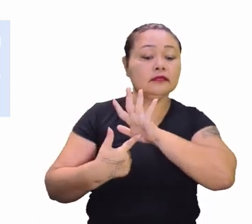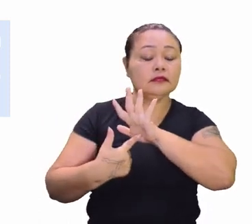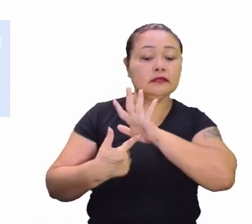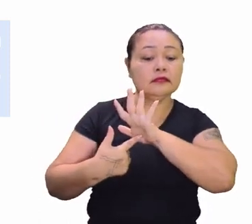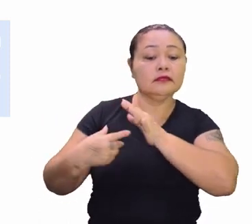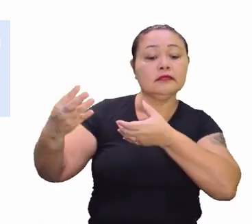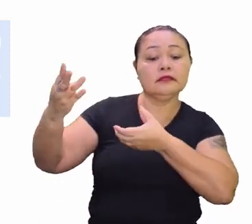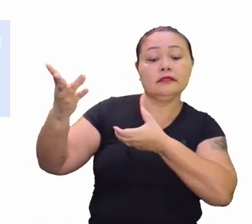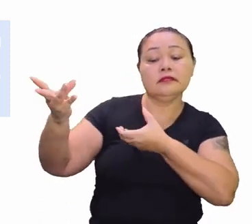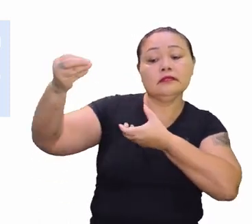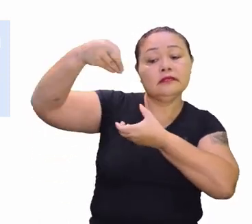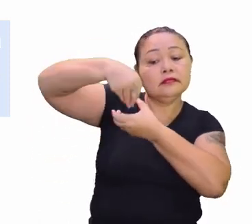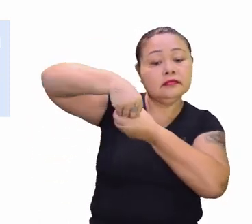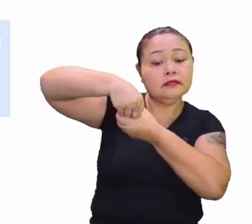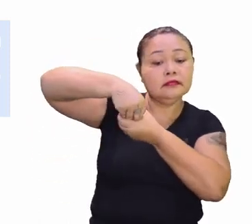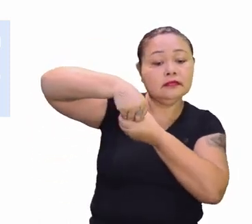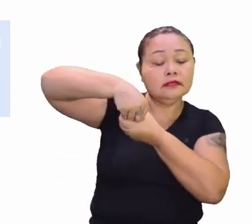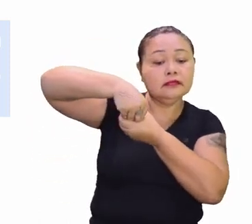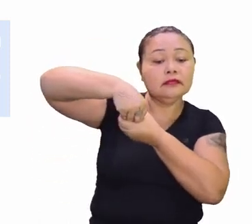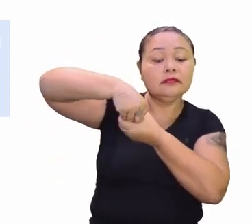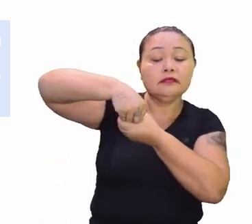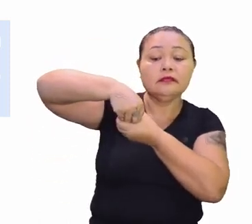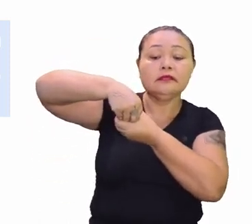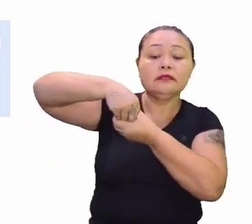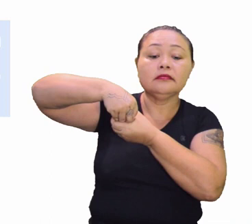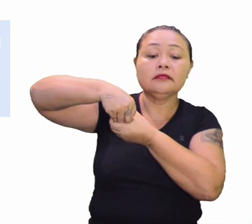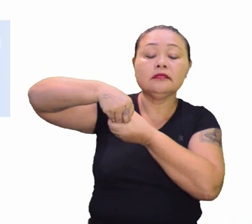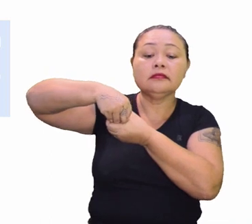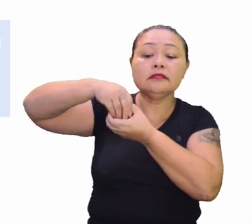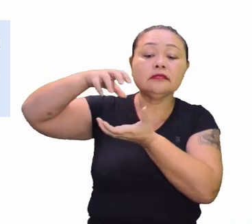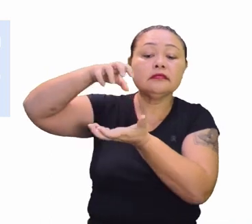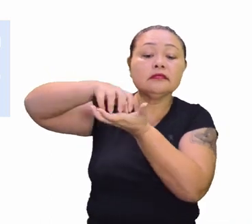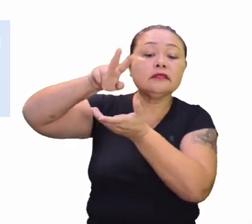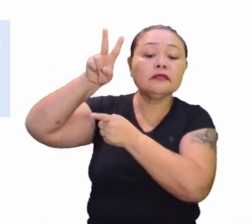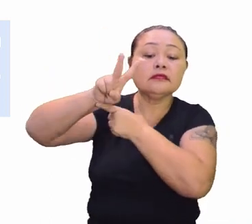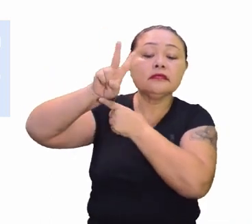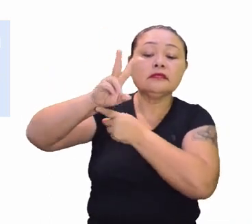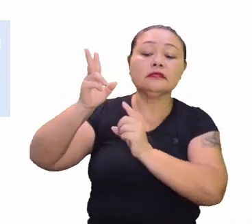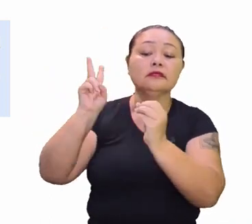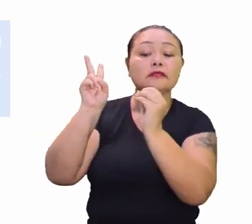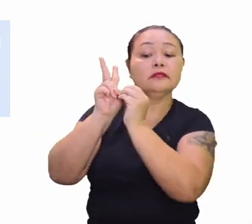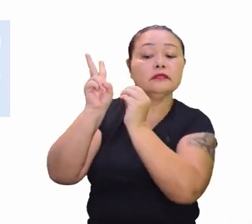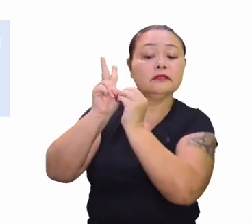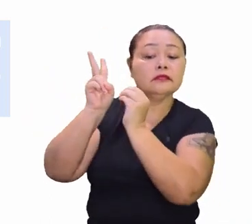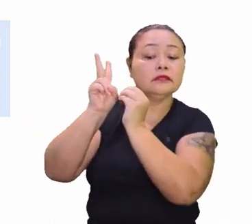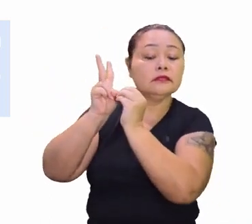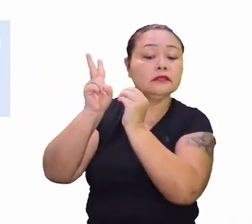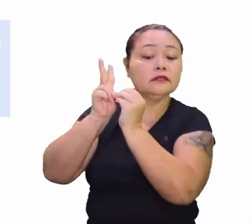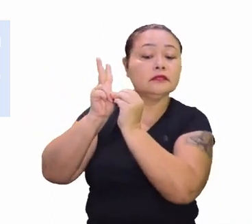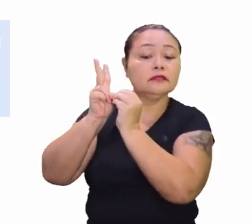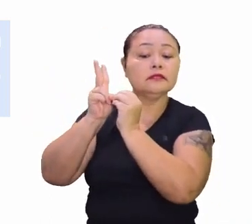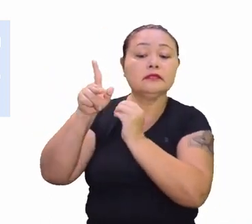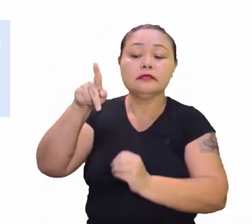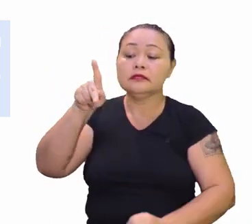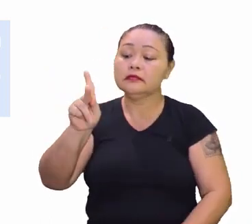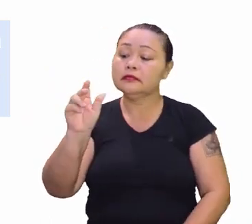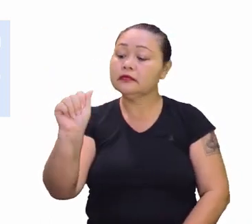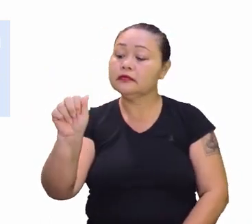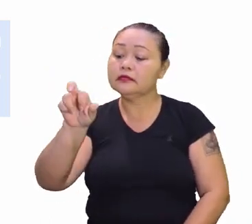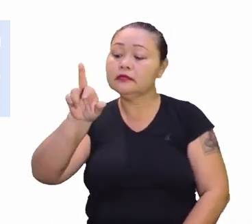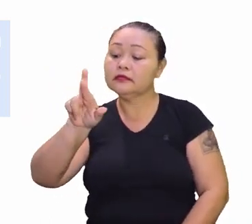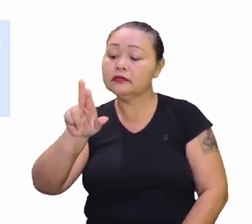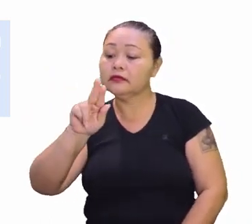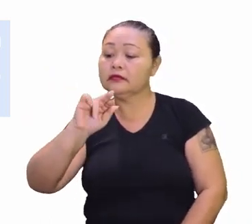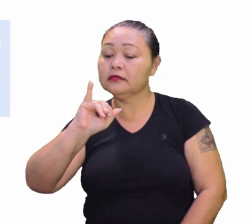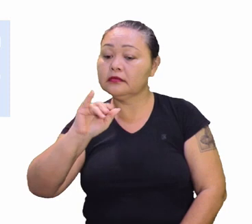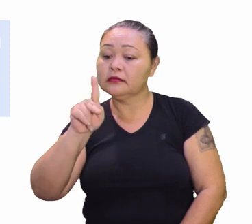apresenta, né, lá dentro dessa bacia do rio Mutum-Paraná, lá tem uma reserva indígena, a Reserva Indígena dos